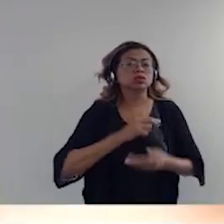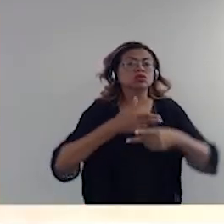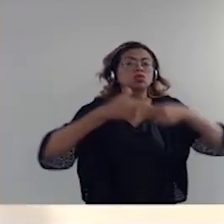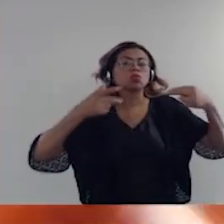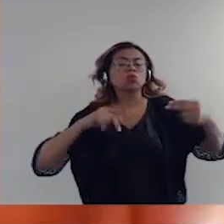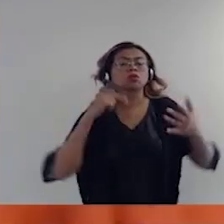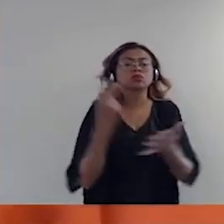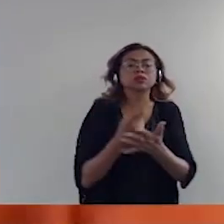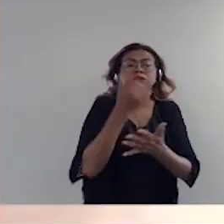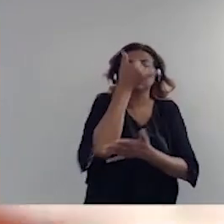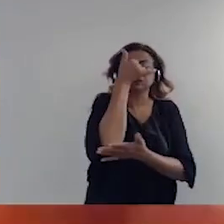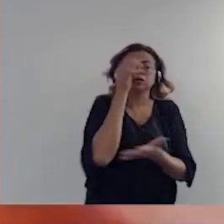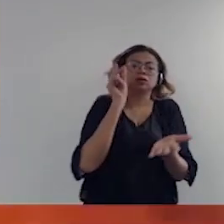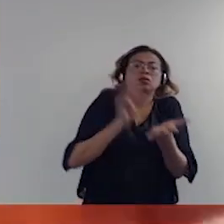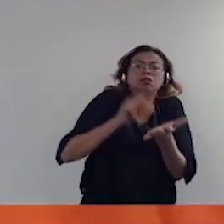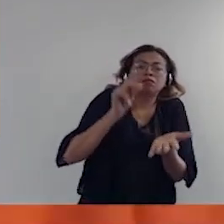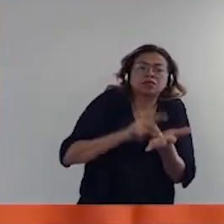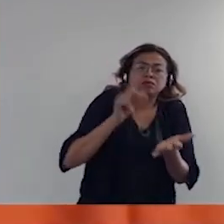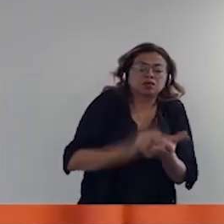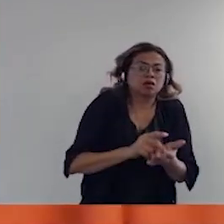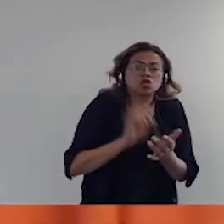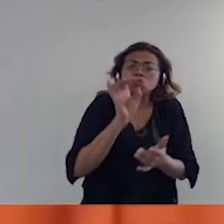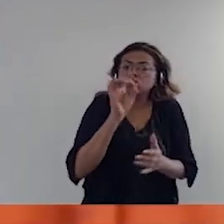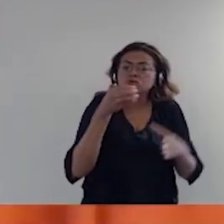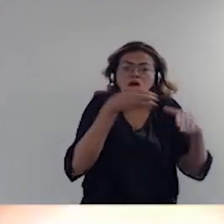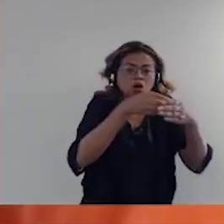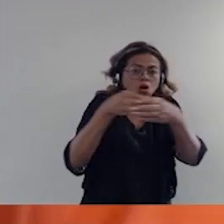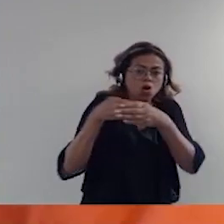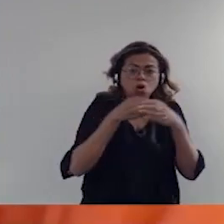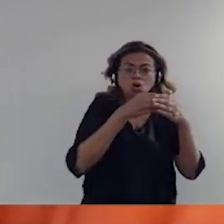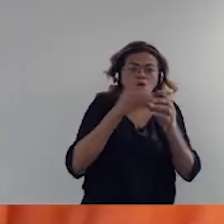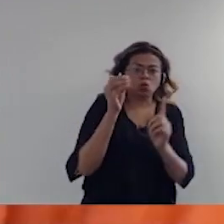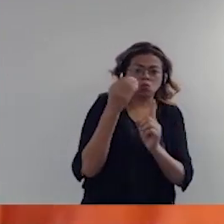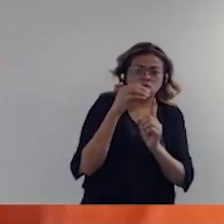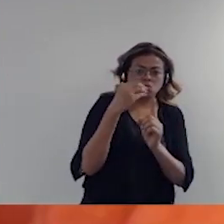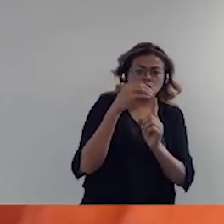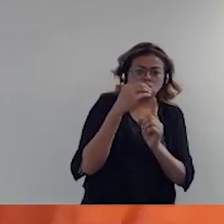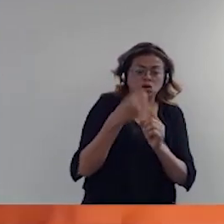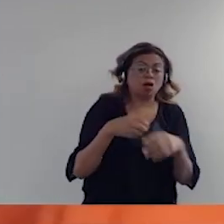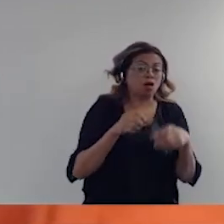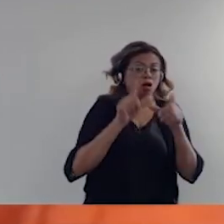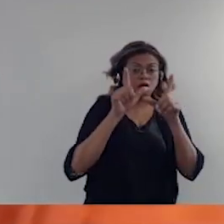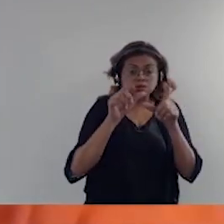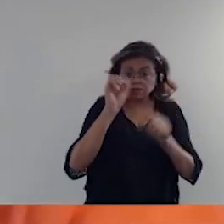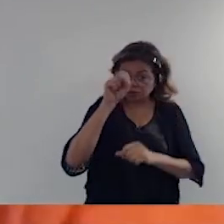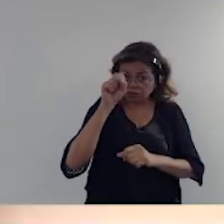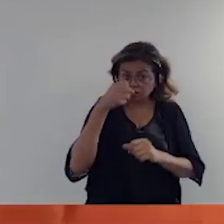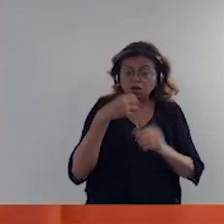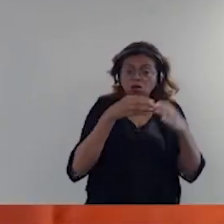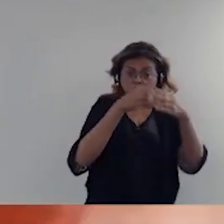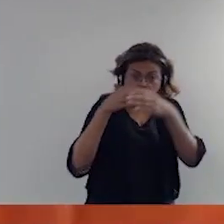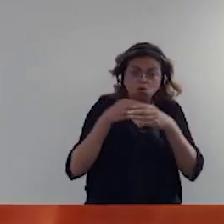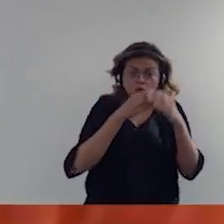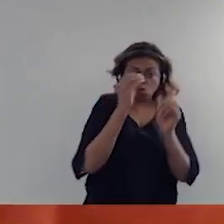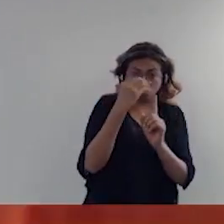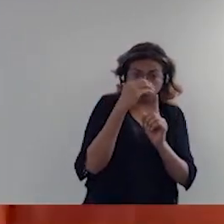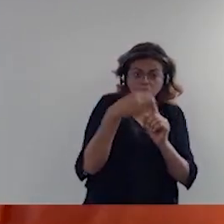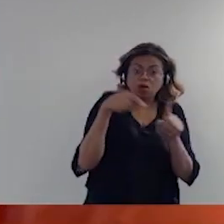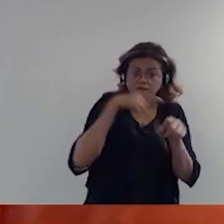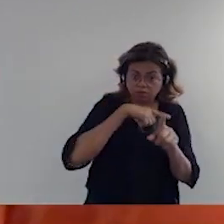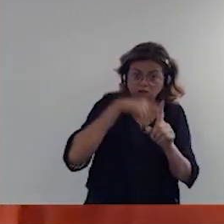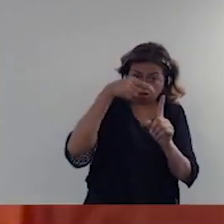real, não apenas dos grupos vulneráveis. Claro, dos grupos vulneráveis também, mas da